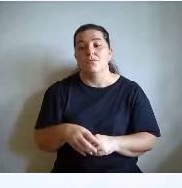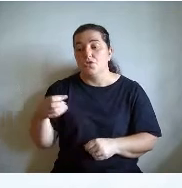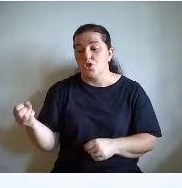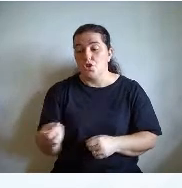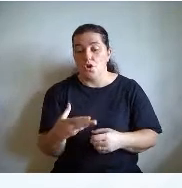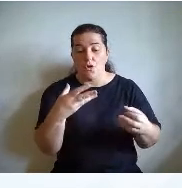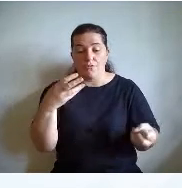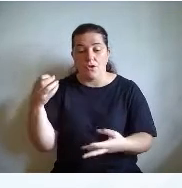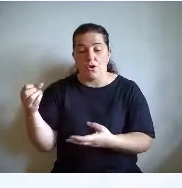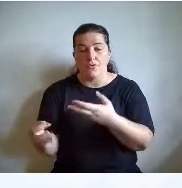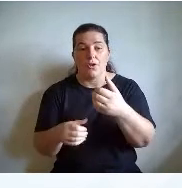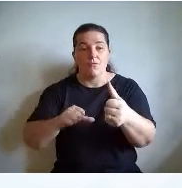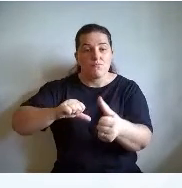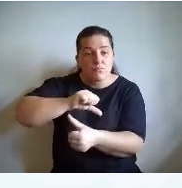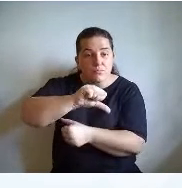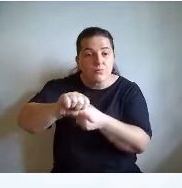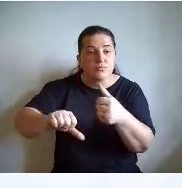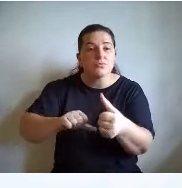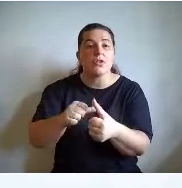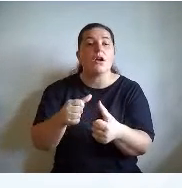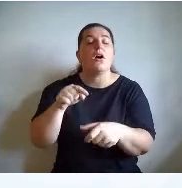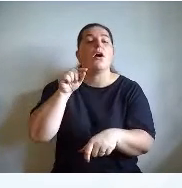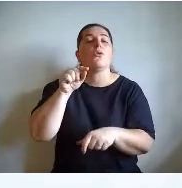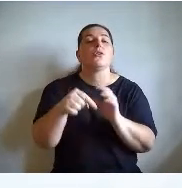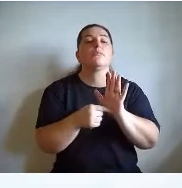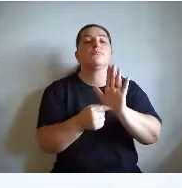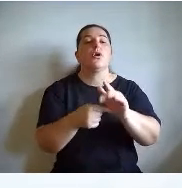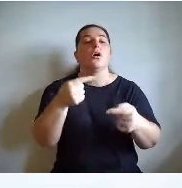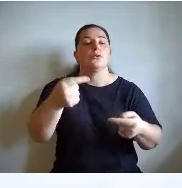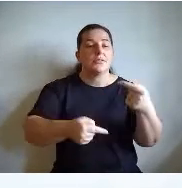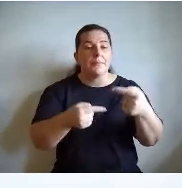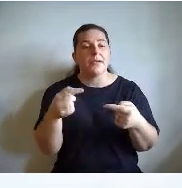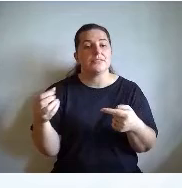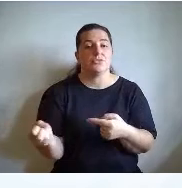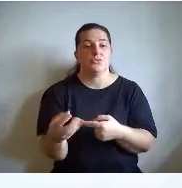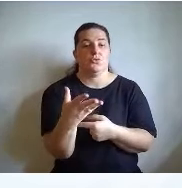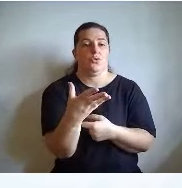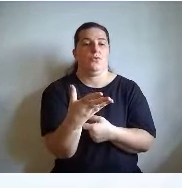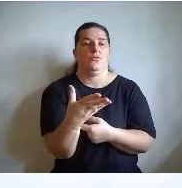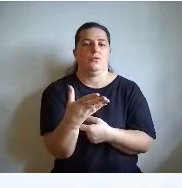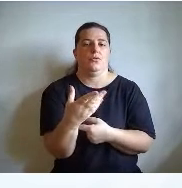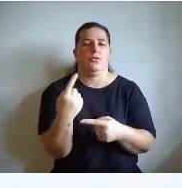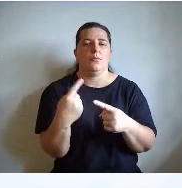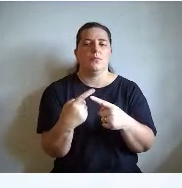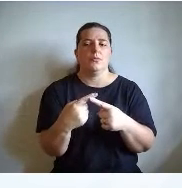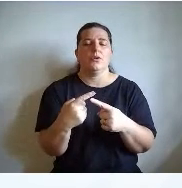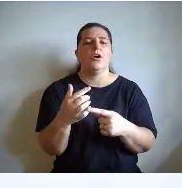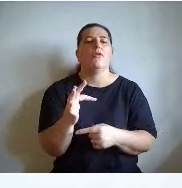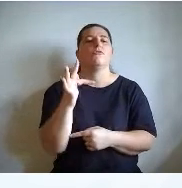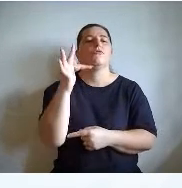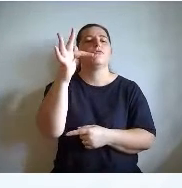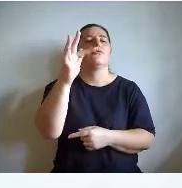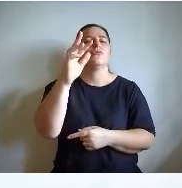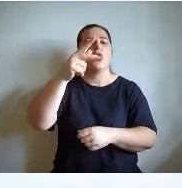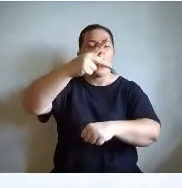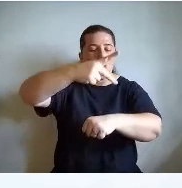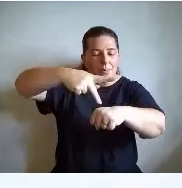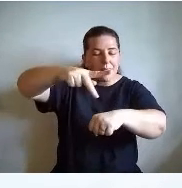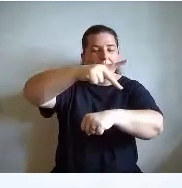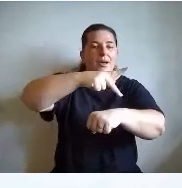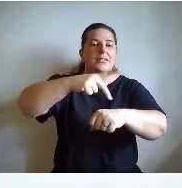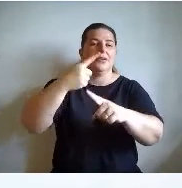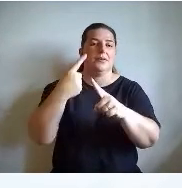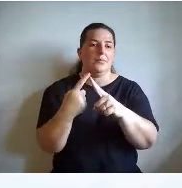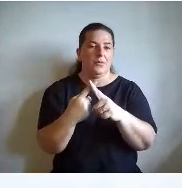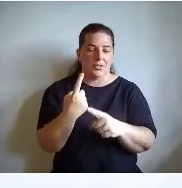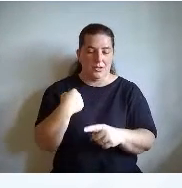daquilo que precisa ser o nosso debate, né? A perspectiva de país que a gente precisa ter, né? Nós estamos um pouco mais de um ano de